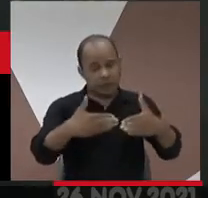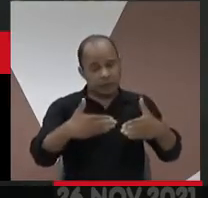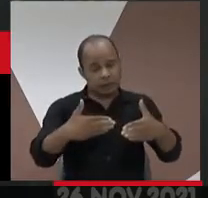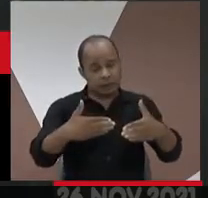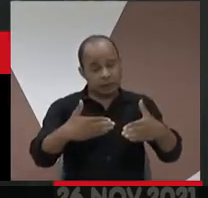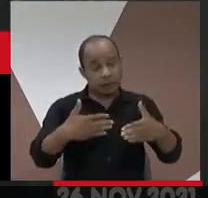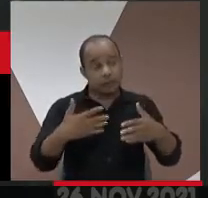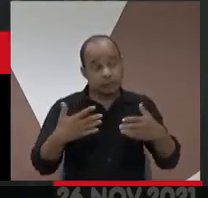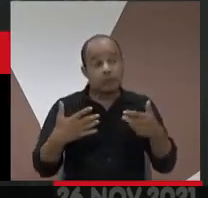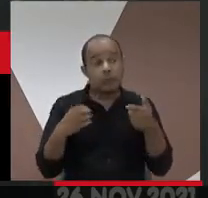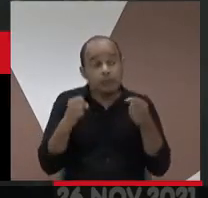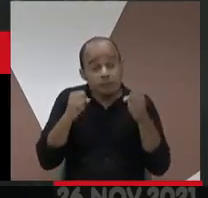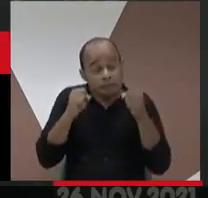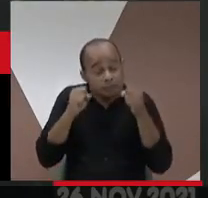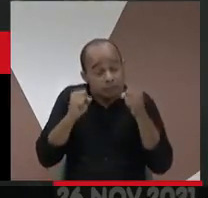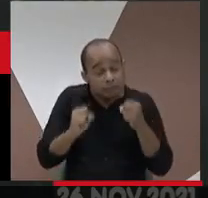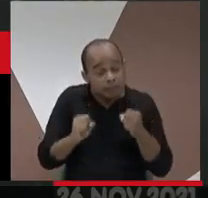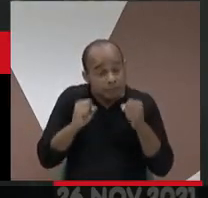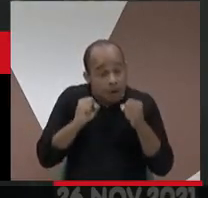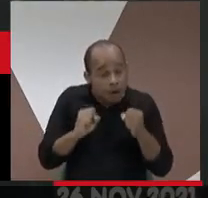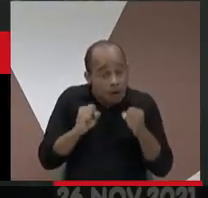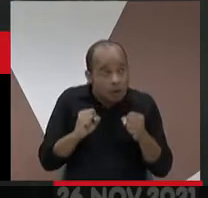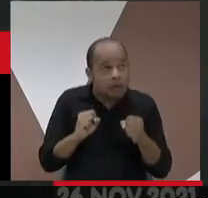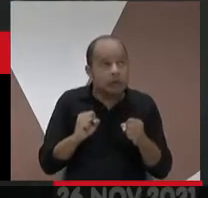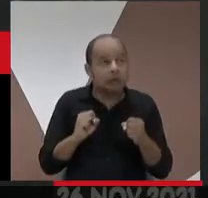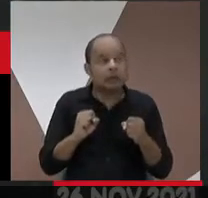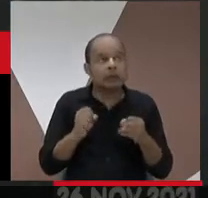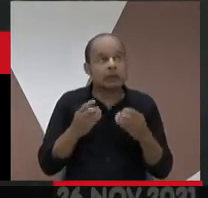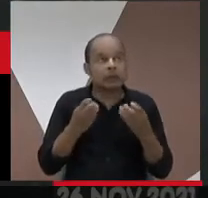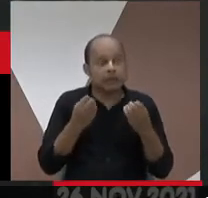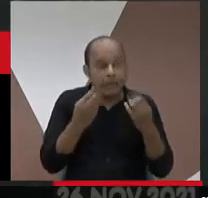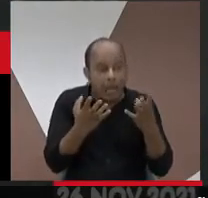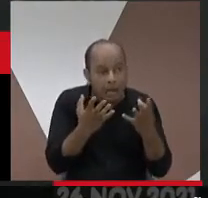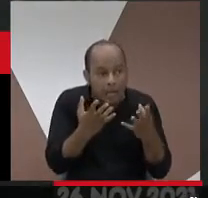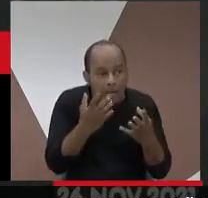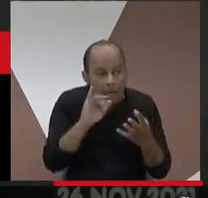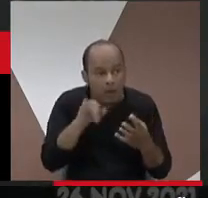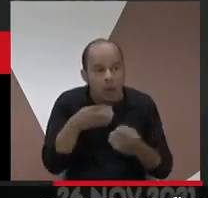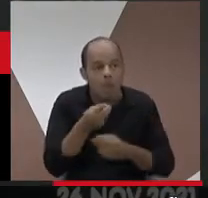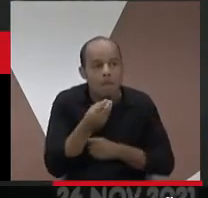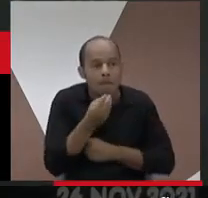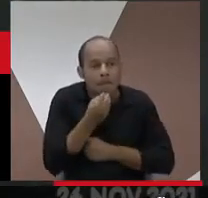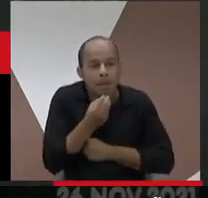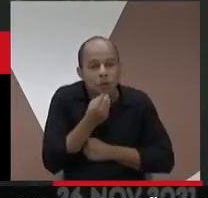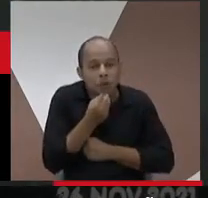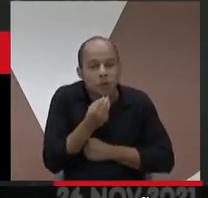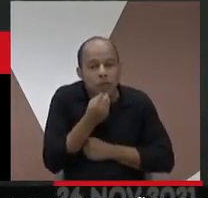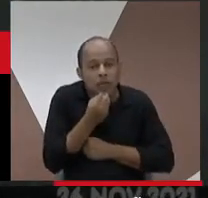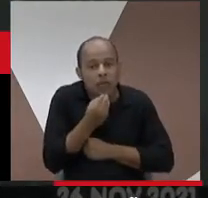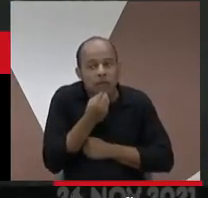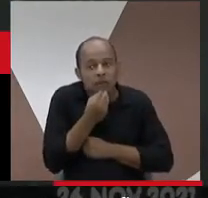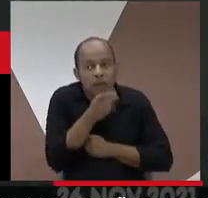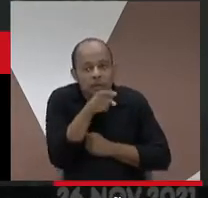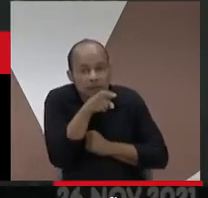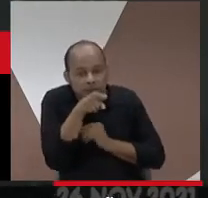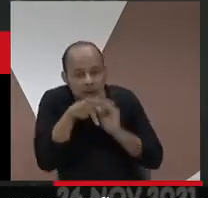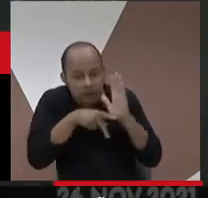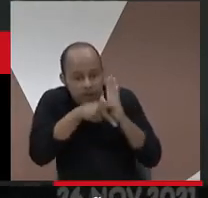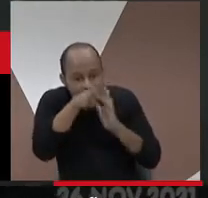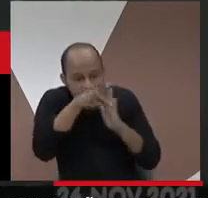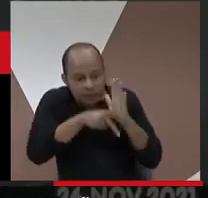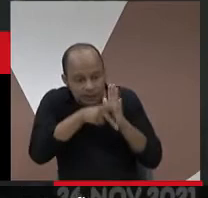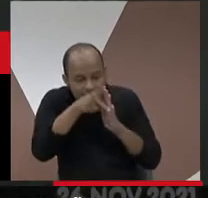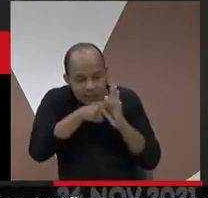sim, estar criando oportunidade para que essa licitação seja dirigida para alguns grupos